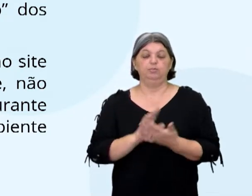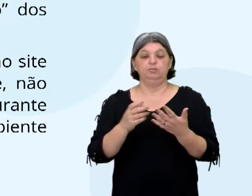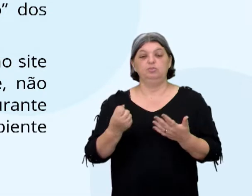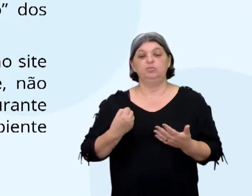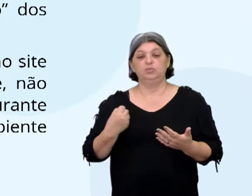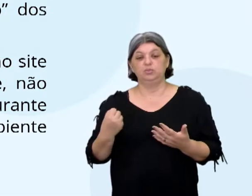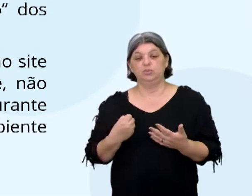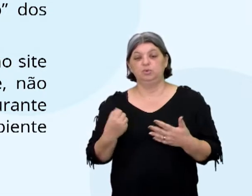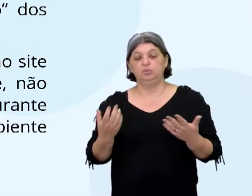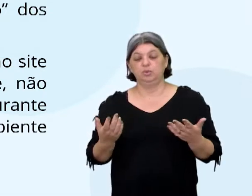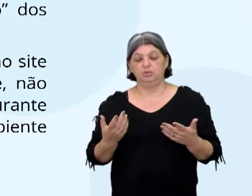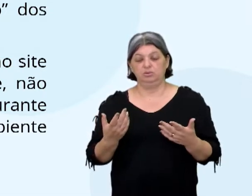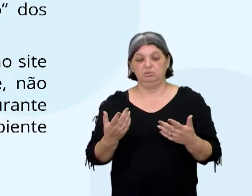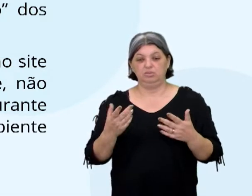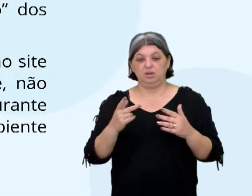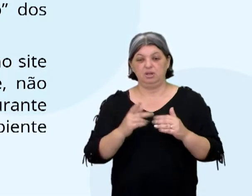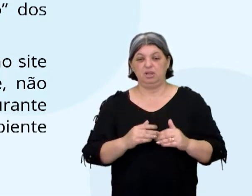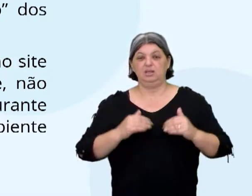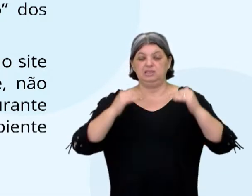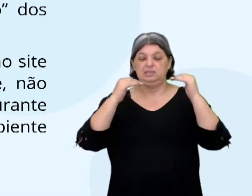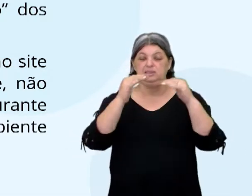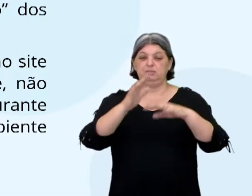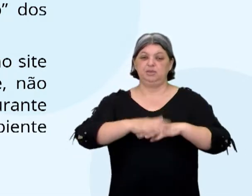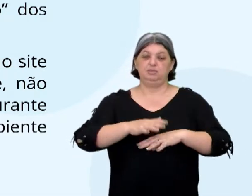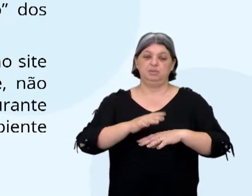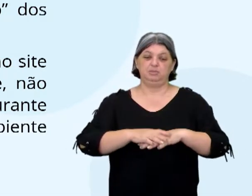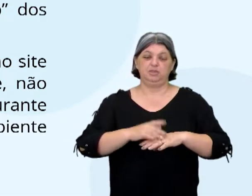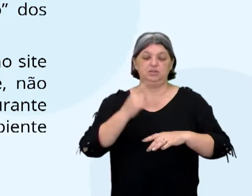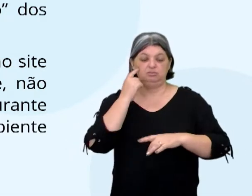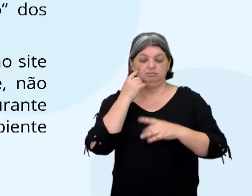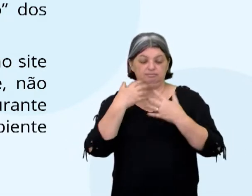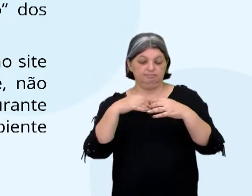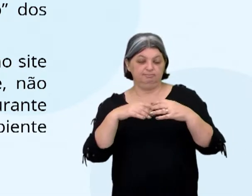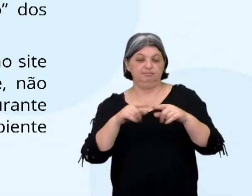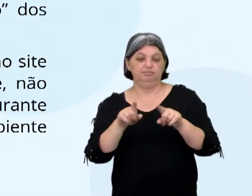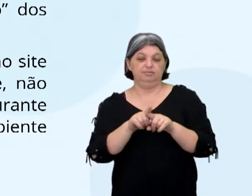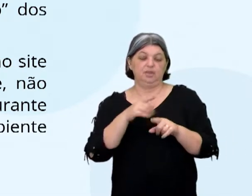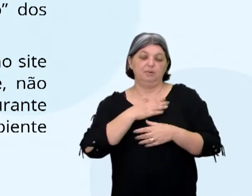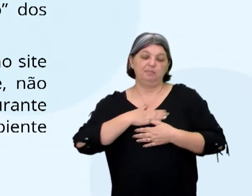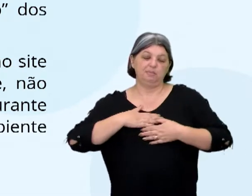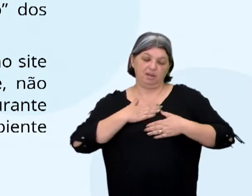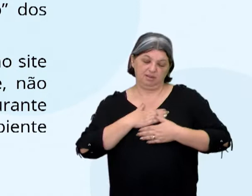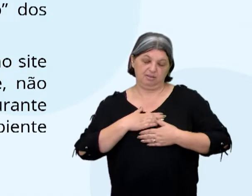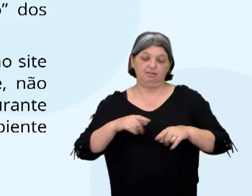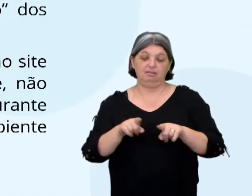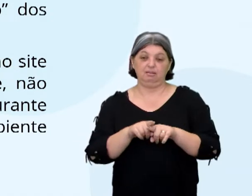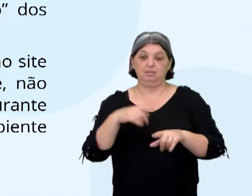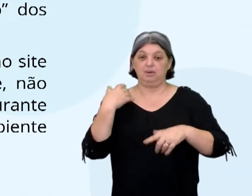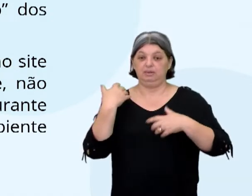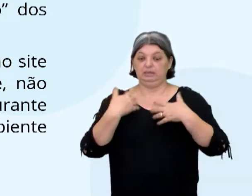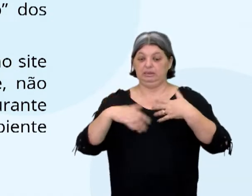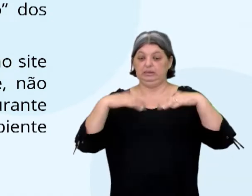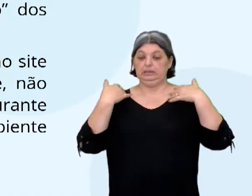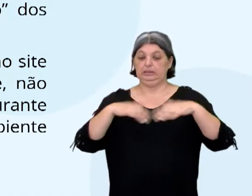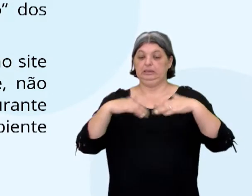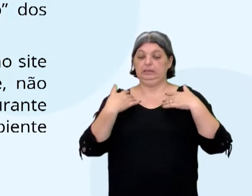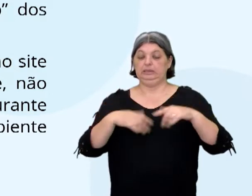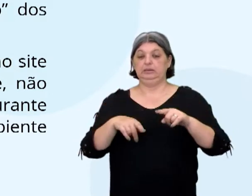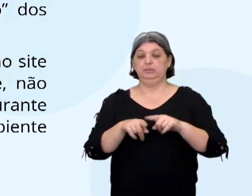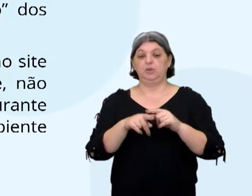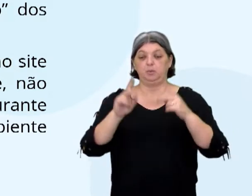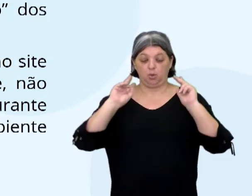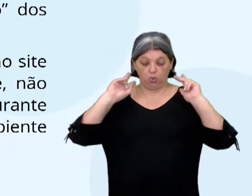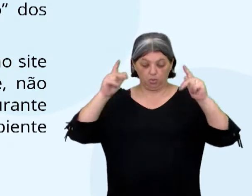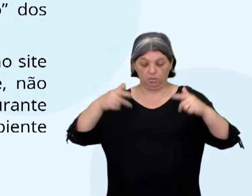vão muito além da matemática e refletem prazeres e aflições. E aí a gente chama de humanização dos números